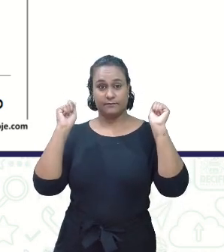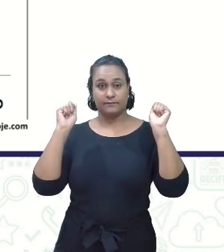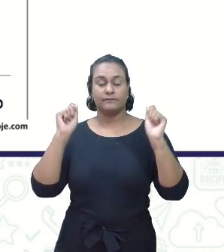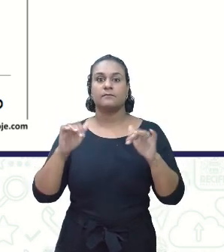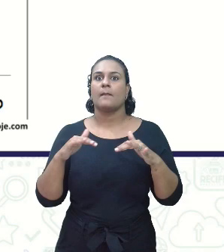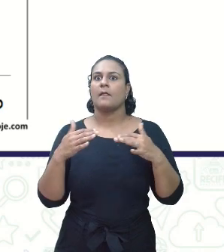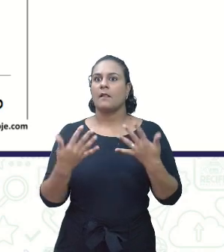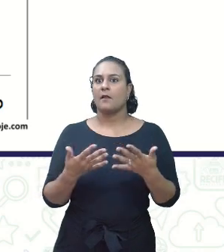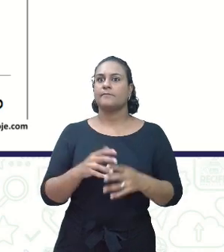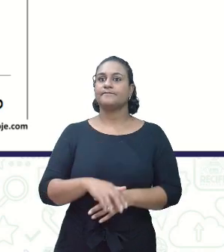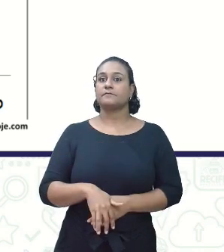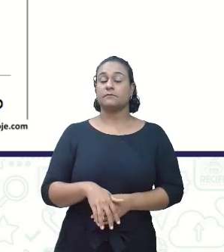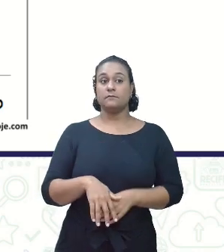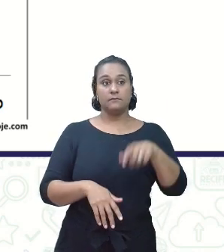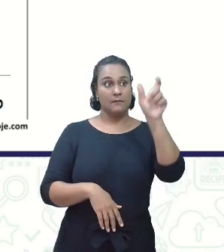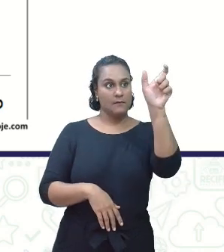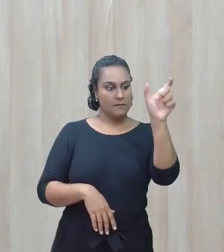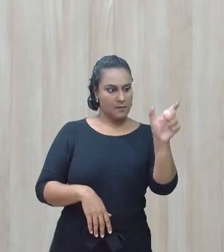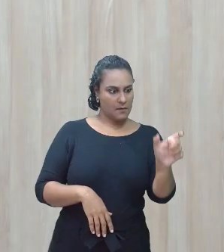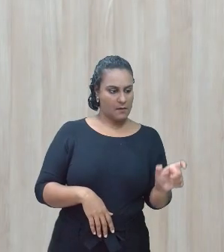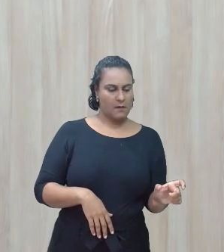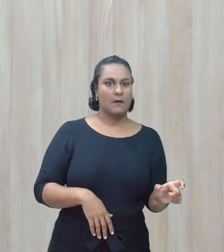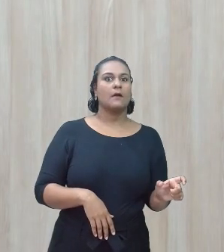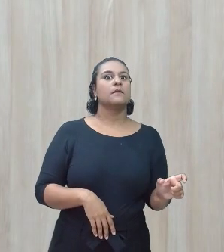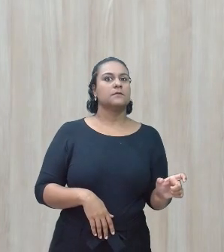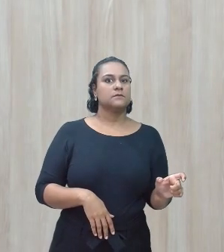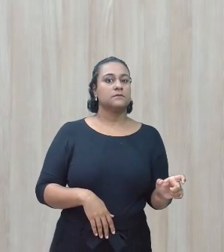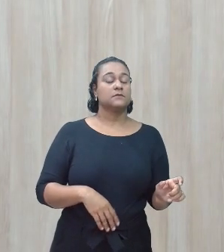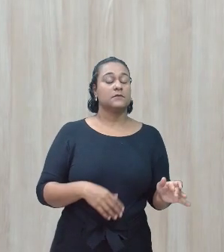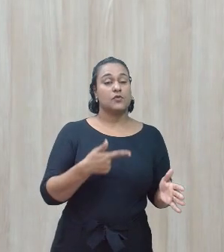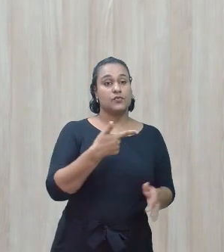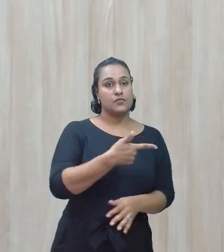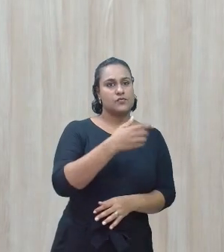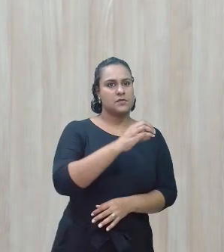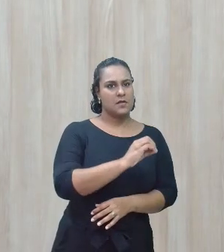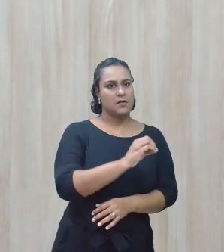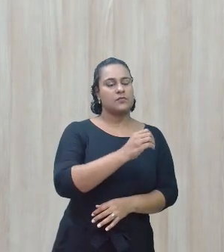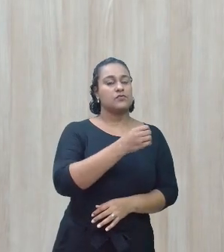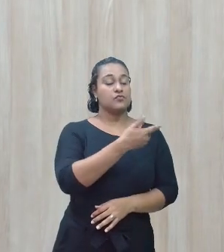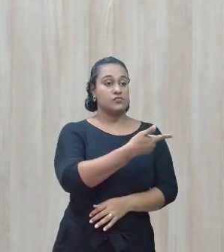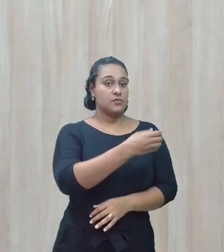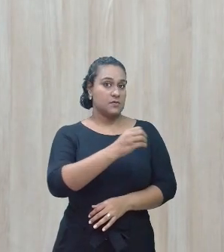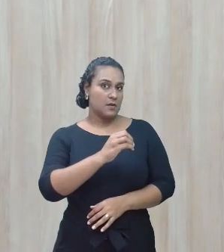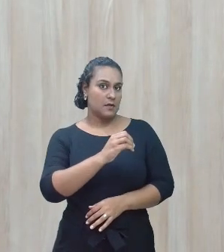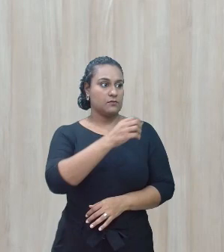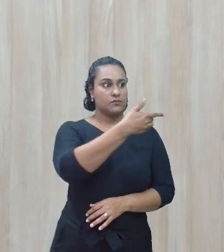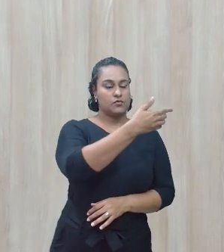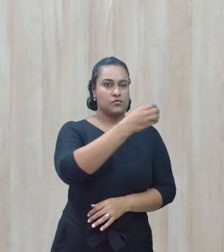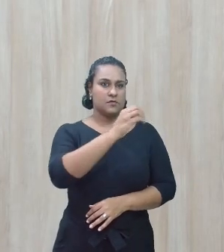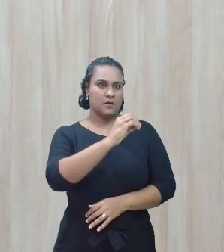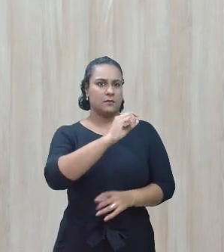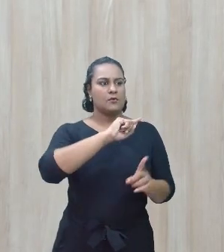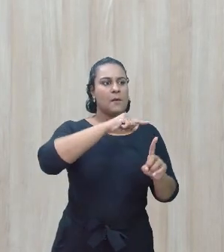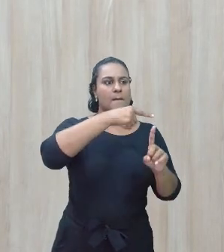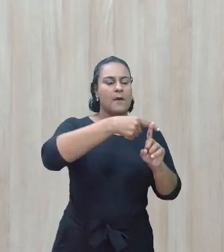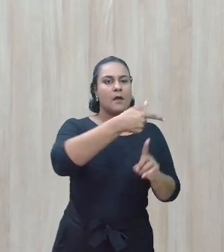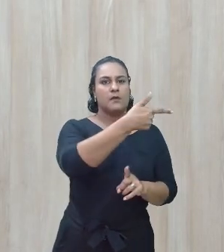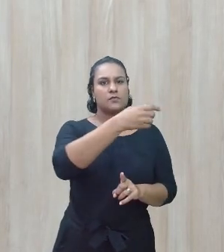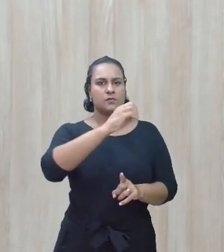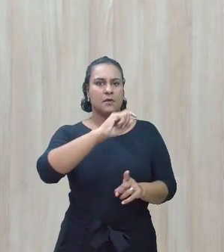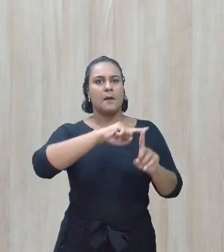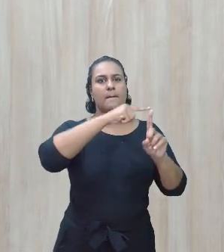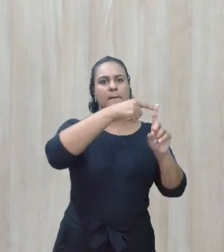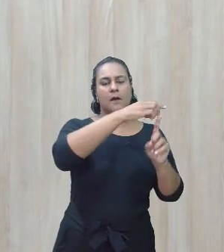a escala aqui na vertical, ela vai de 200 em 200. Então, de acordo com a necessidade